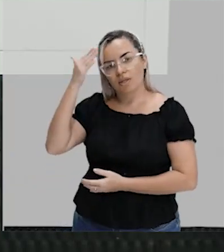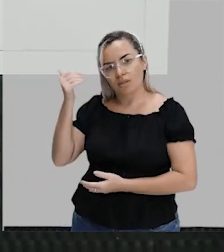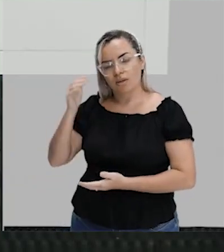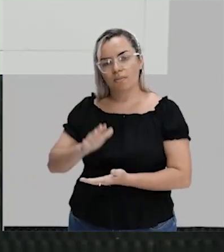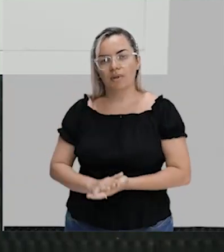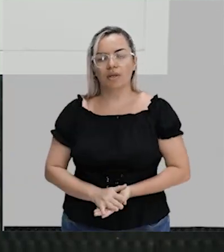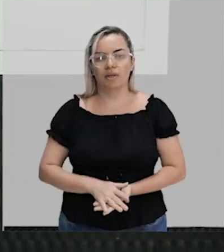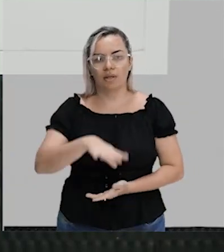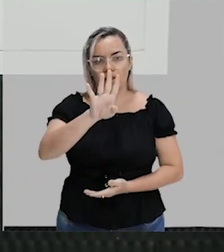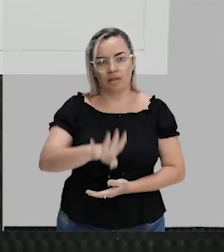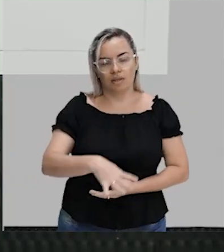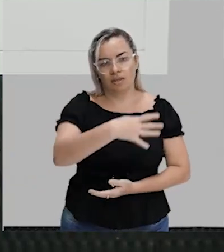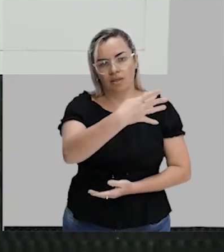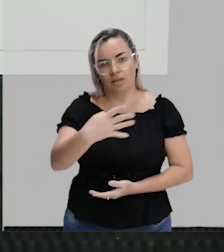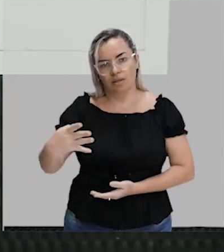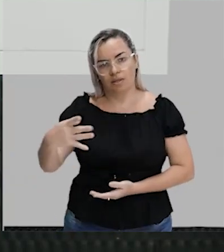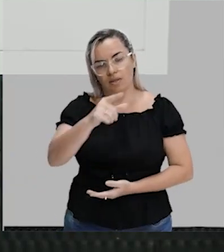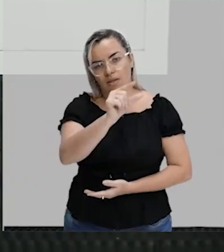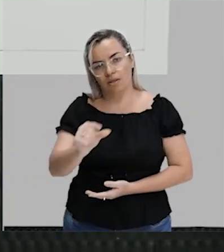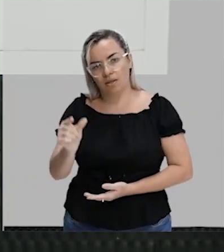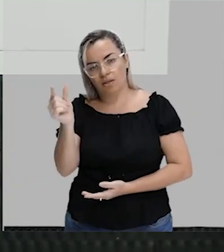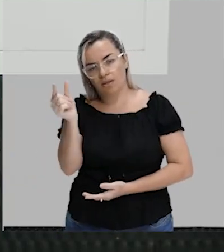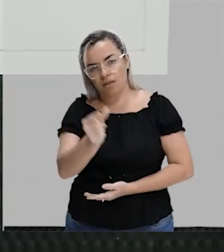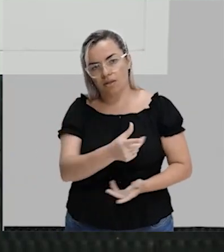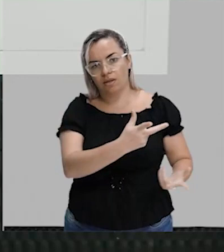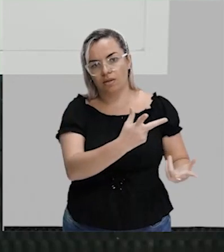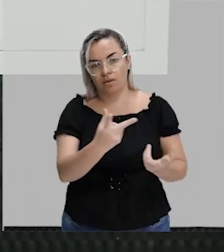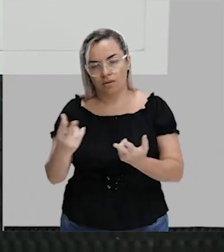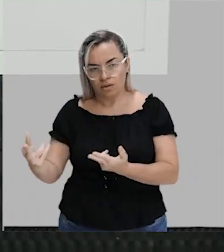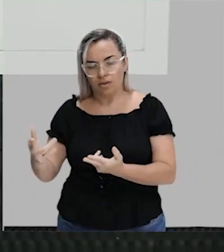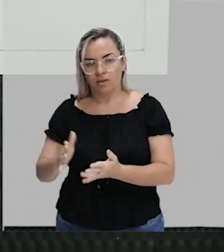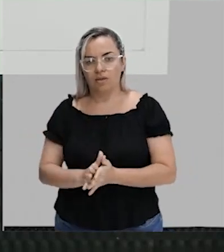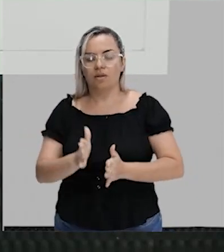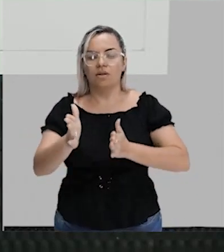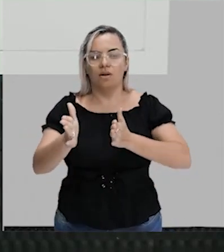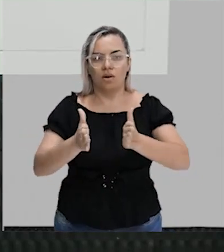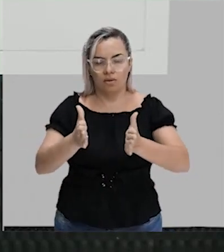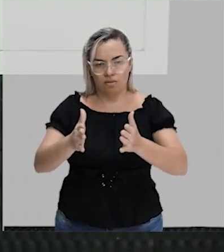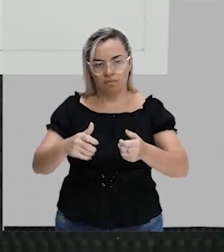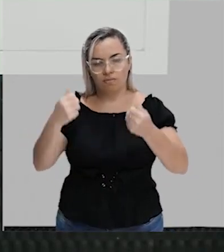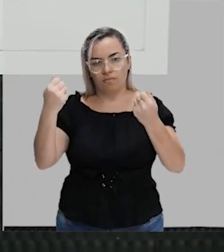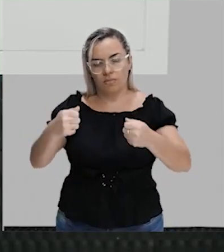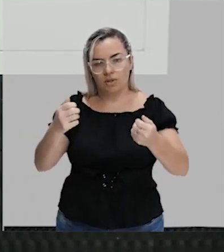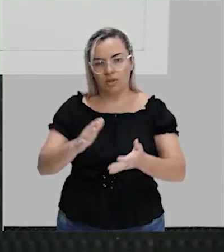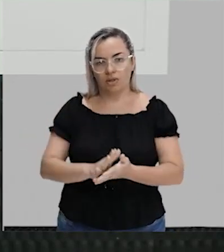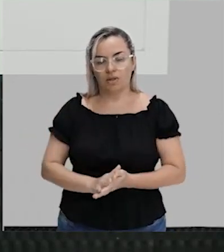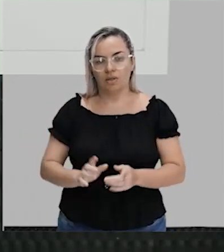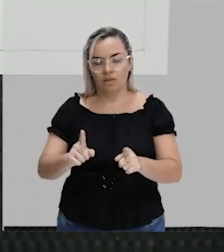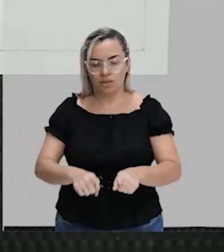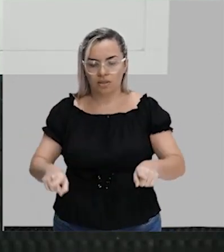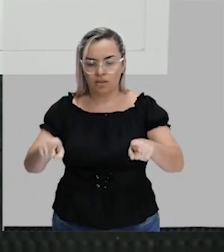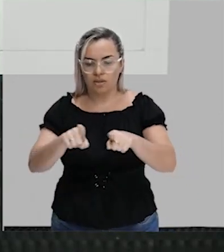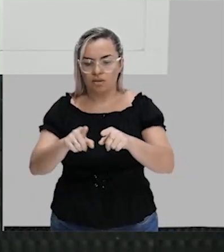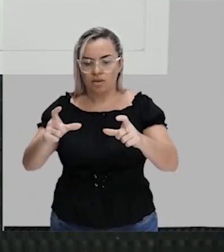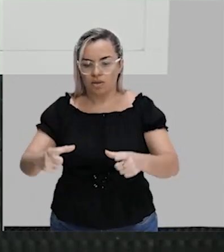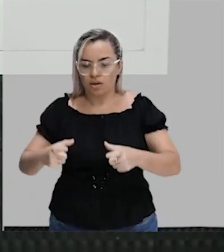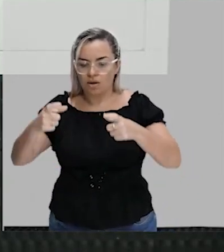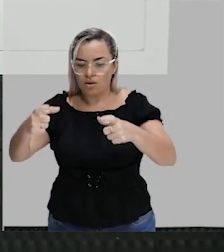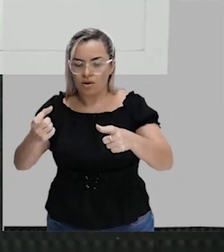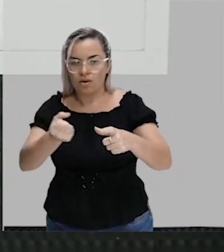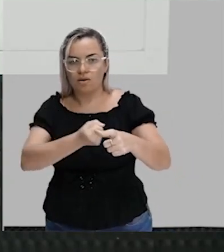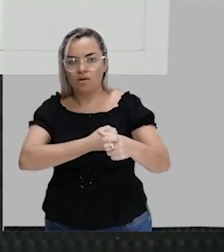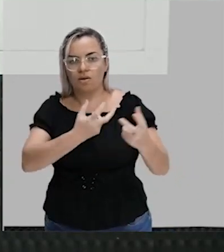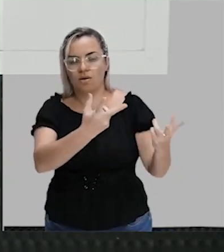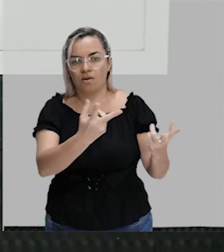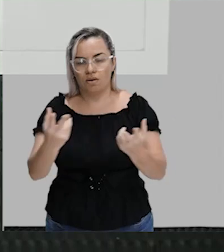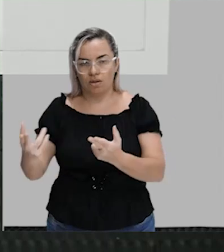iguais se elas tiverem a mesma ordem tá e se os elementos de mesma posição foram iguais e se você